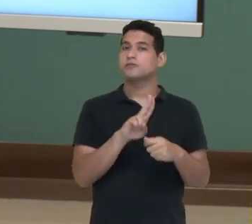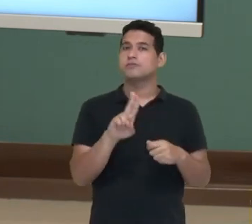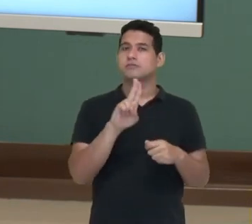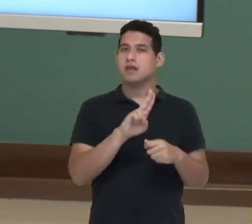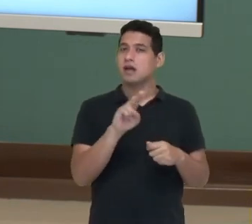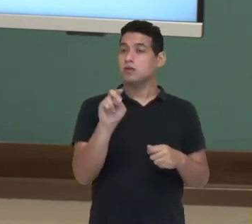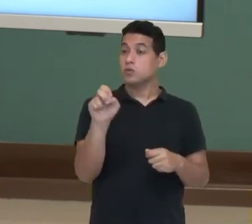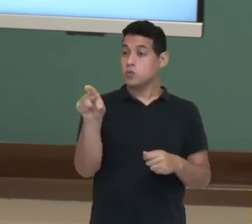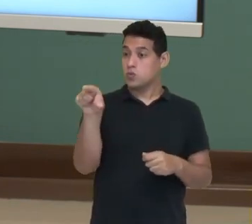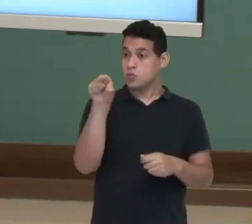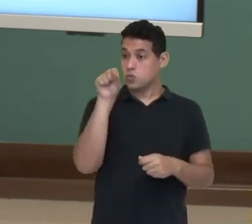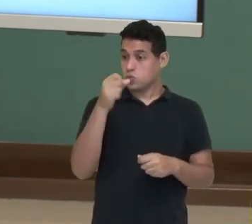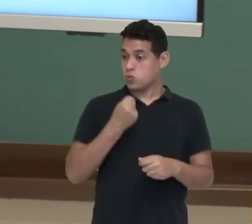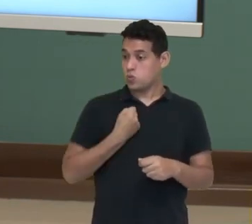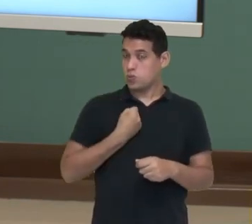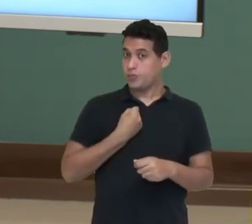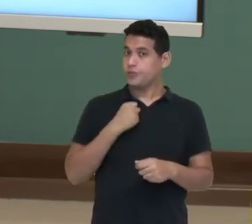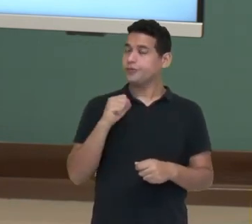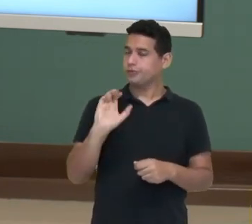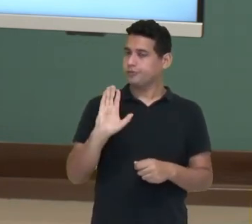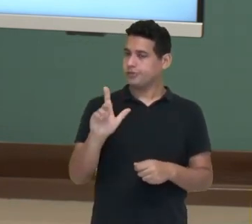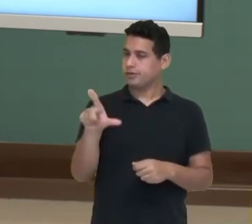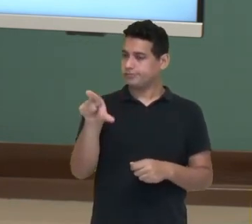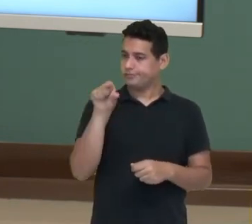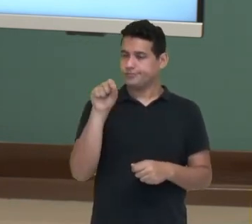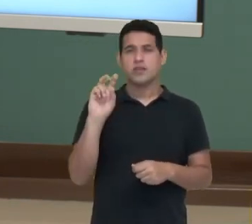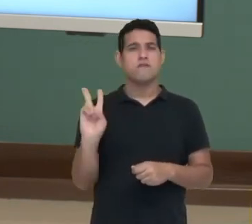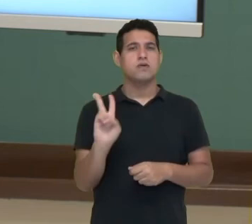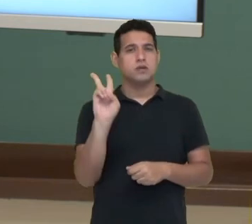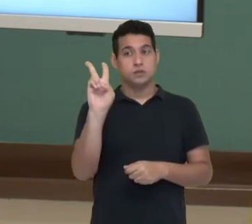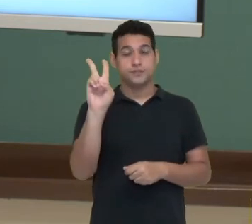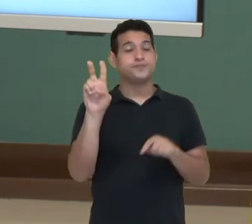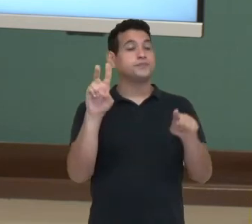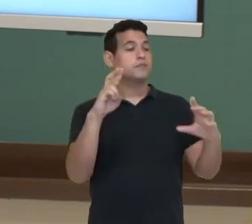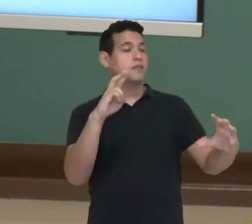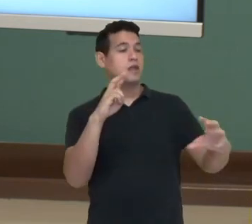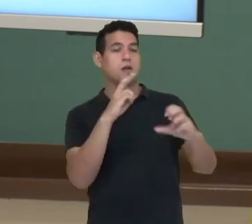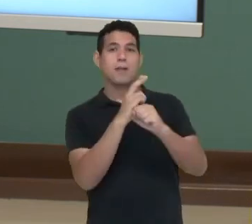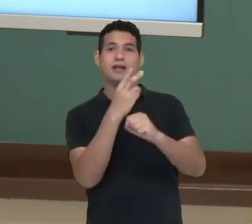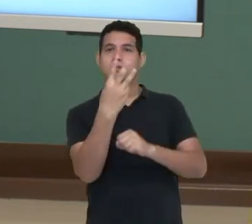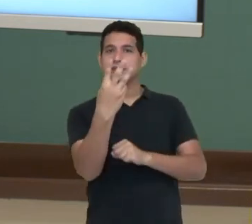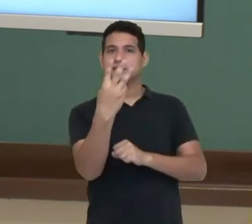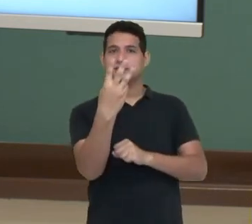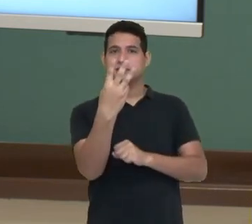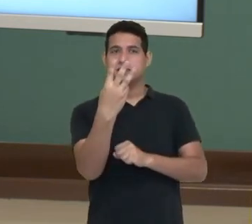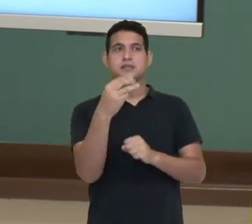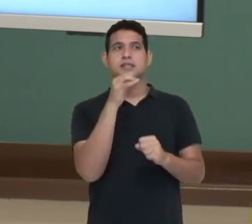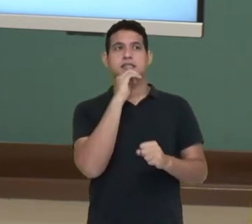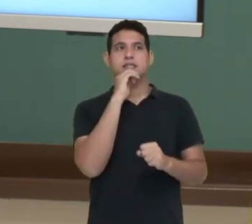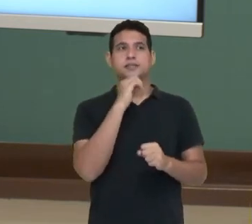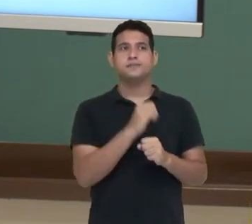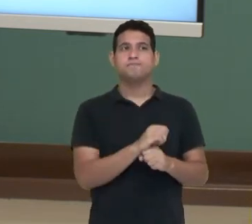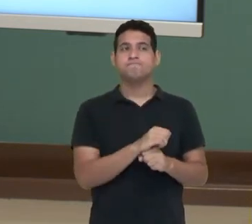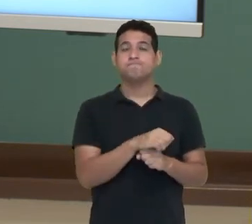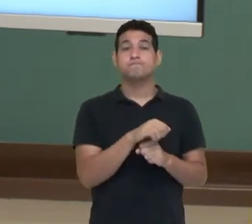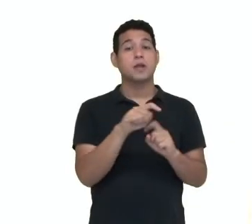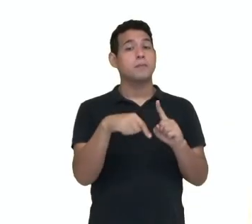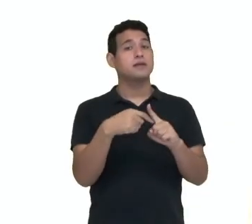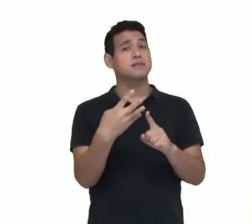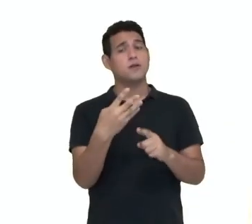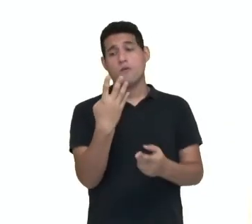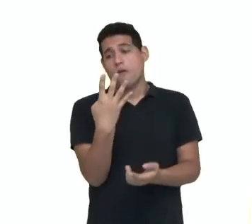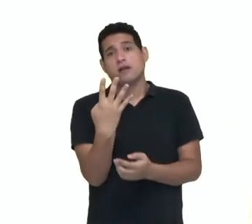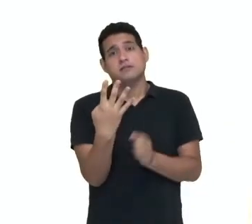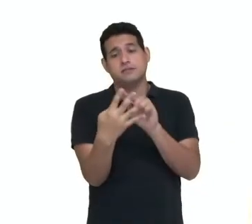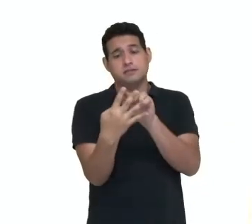que eu chutei, o número que eu atribuí o valor, e somar 3. Então, 1 mais 3, 4. Então, o